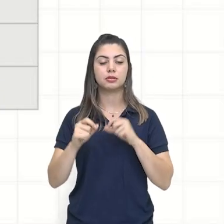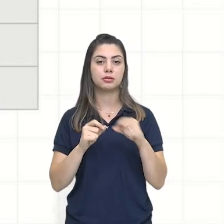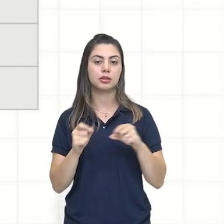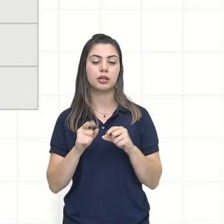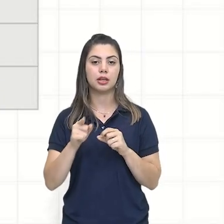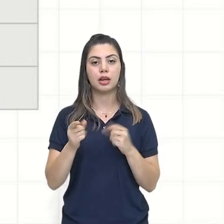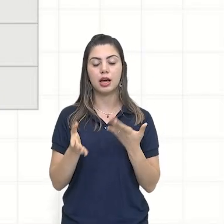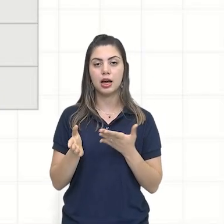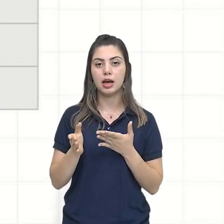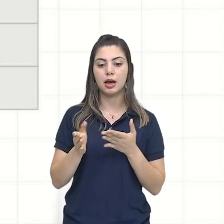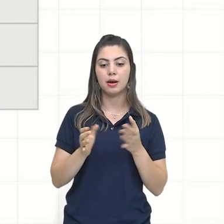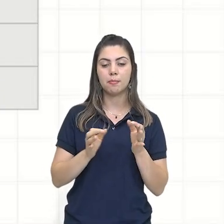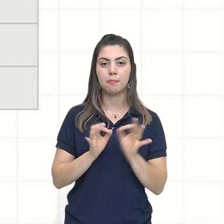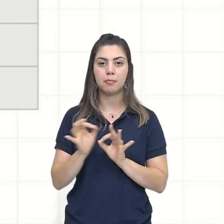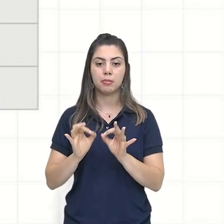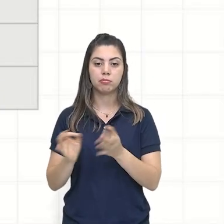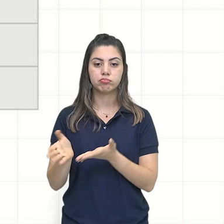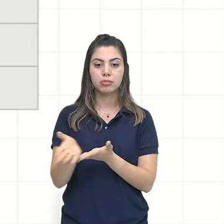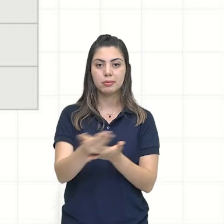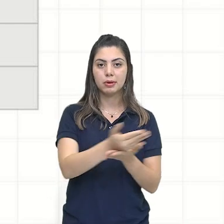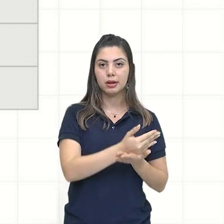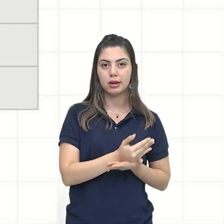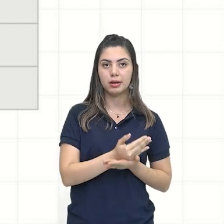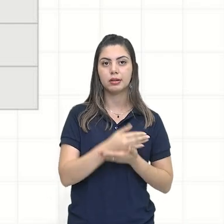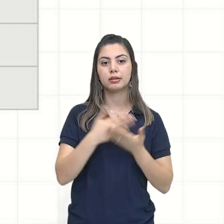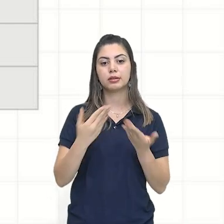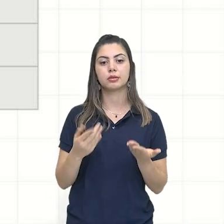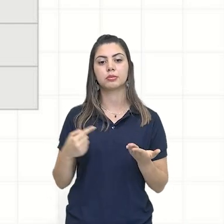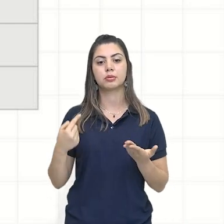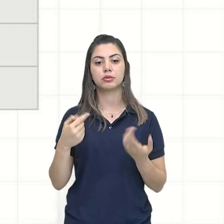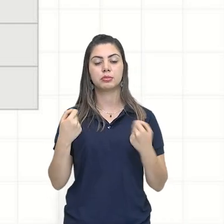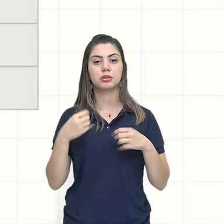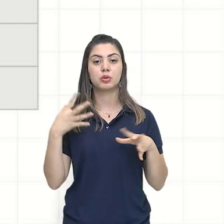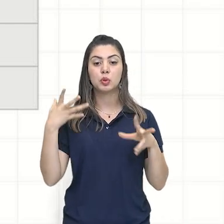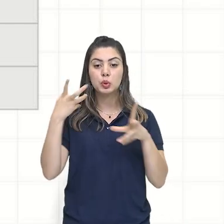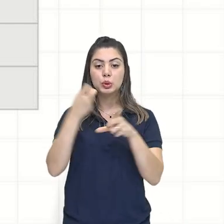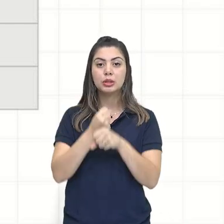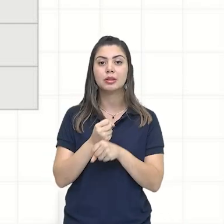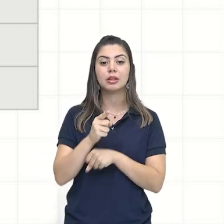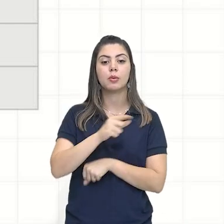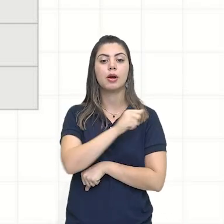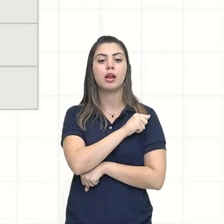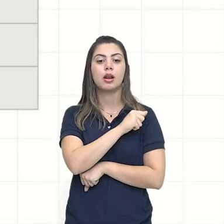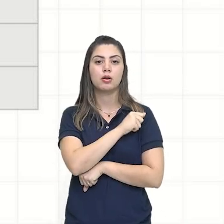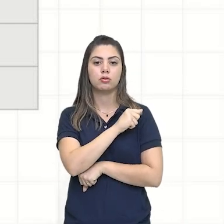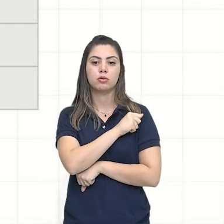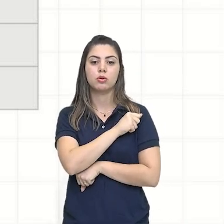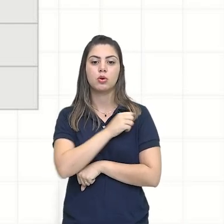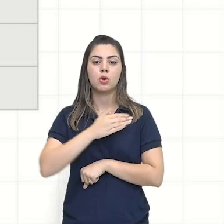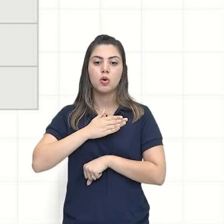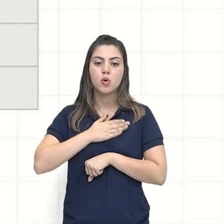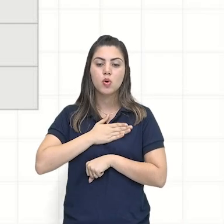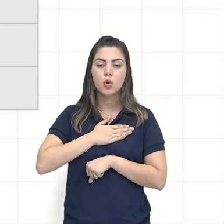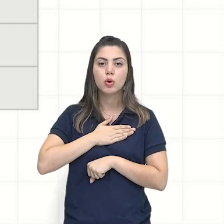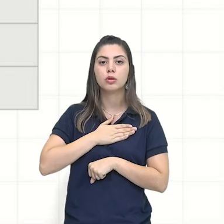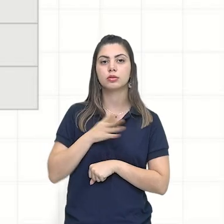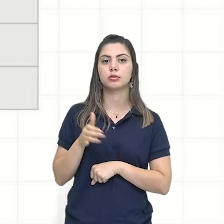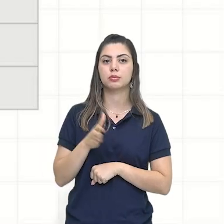né? Nós temos que pegar o quê? O total de alunos que preferem peixe, que no caso aqui é